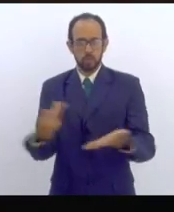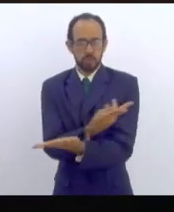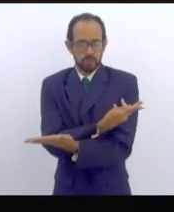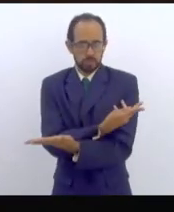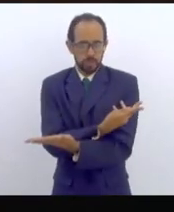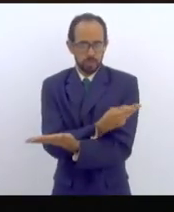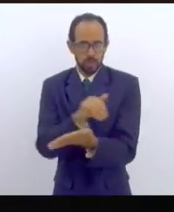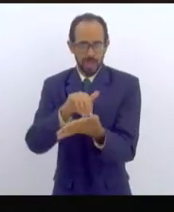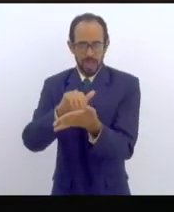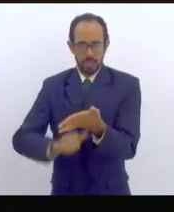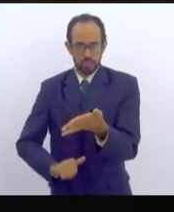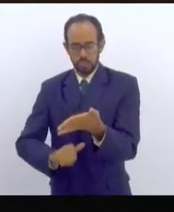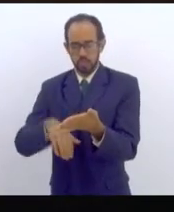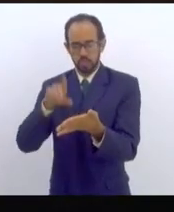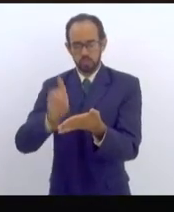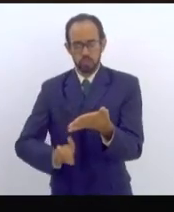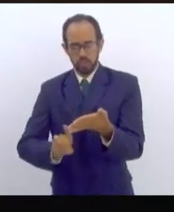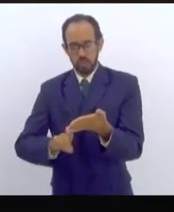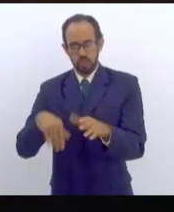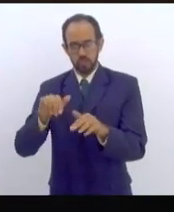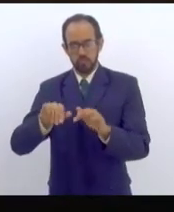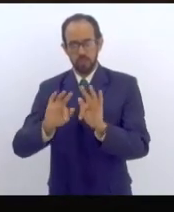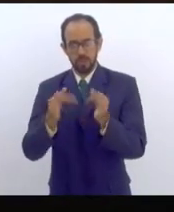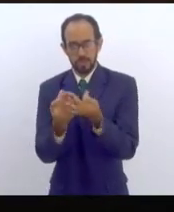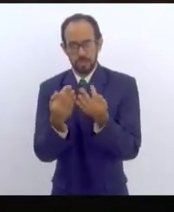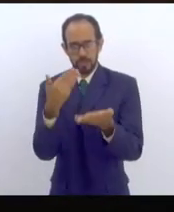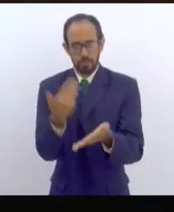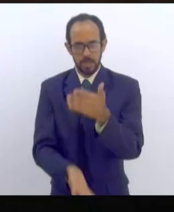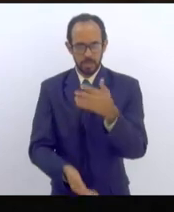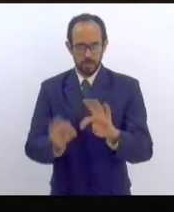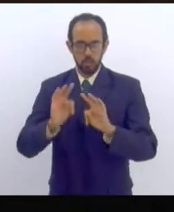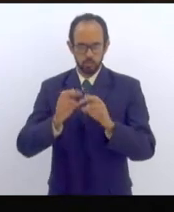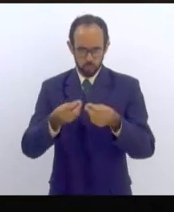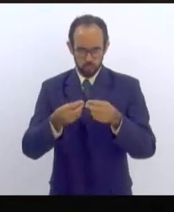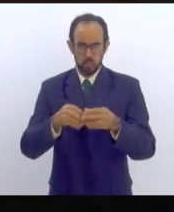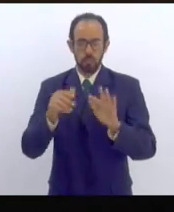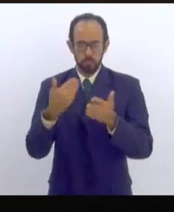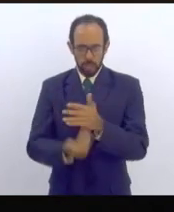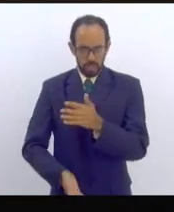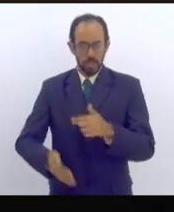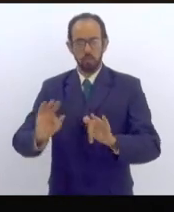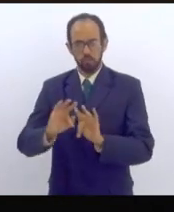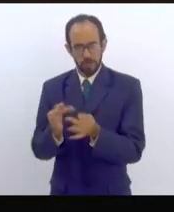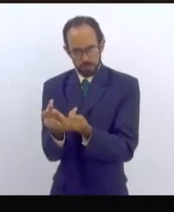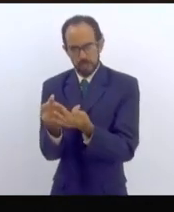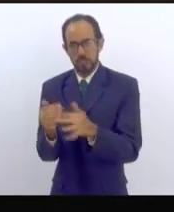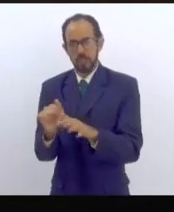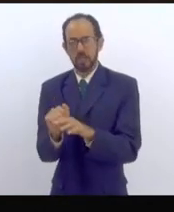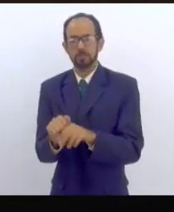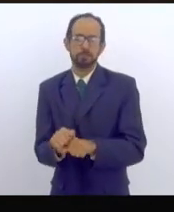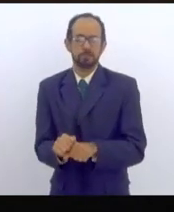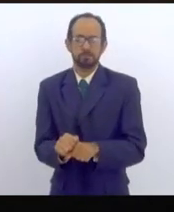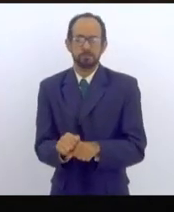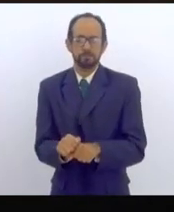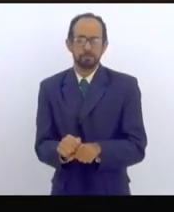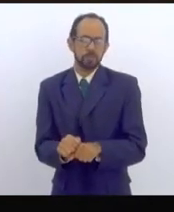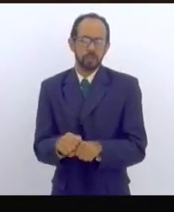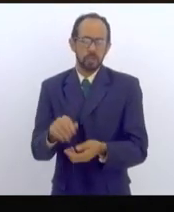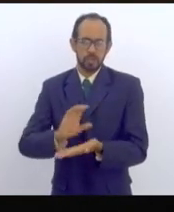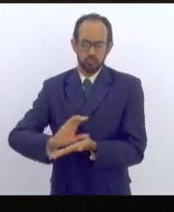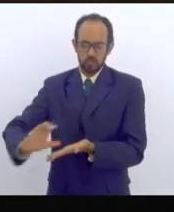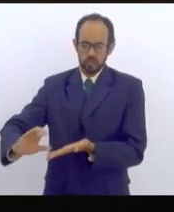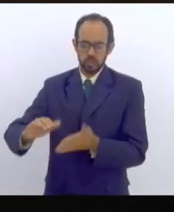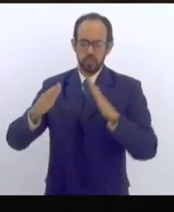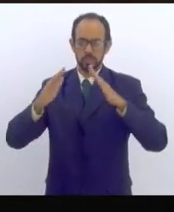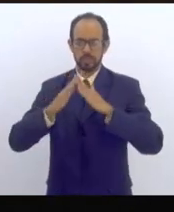direito de famílias atingidas, famílias que perderam familiares, famílias que perderam tudo aquilo que investiram em suas